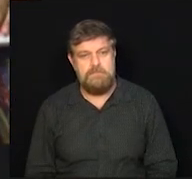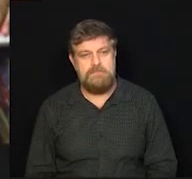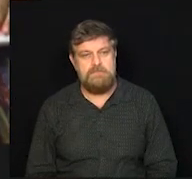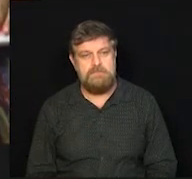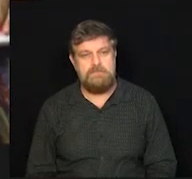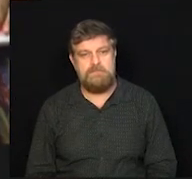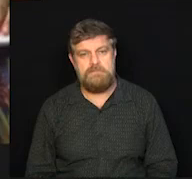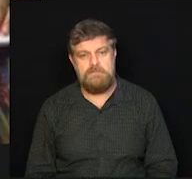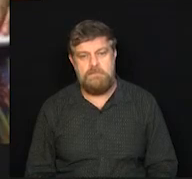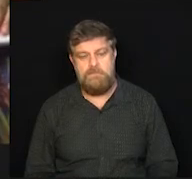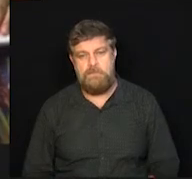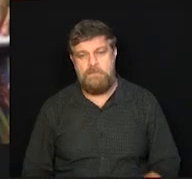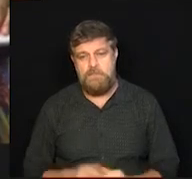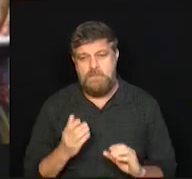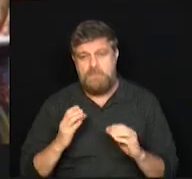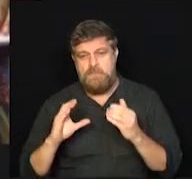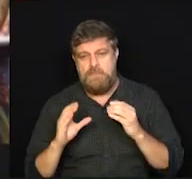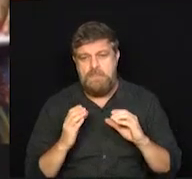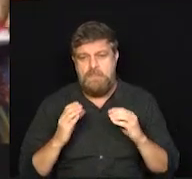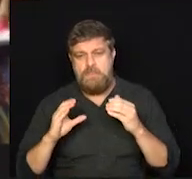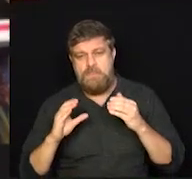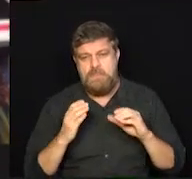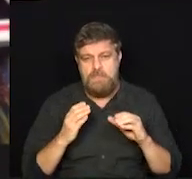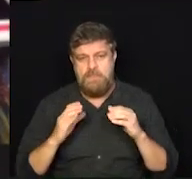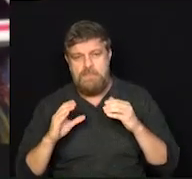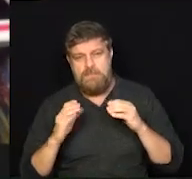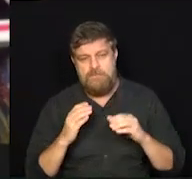são benedir